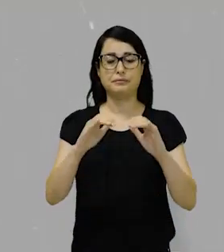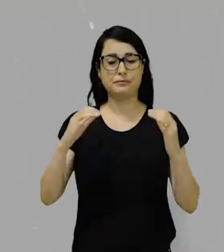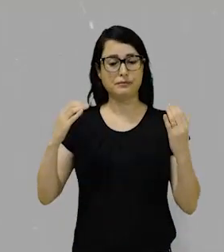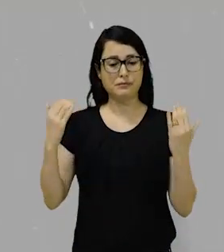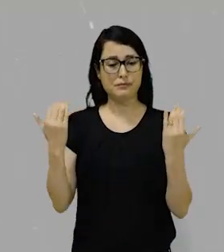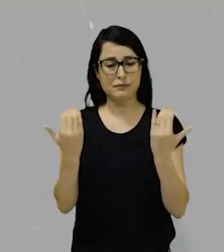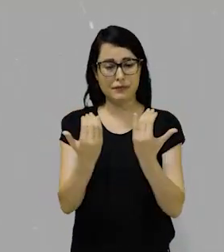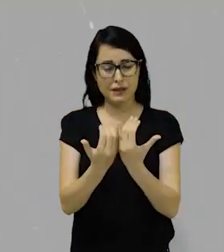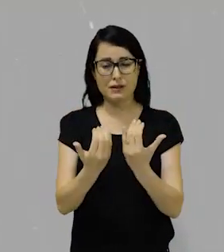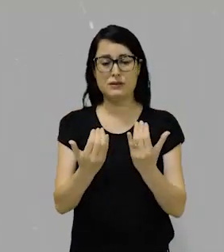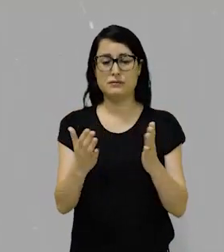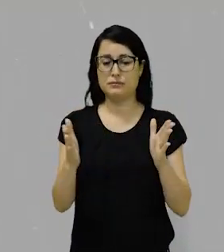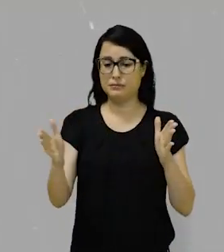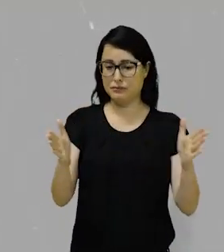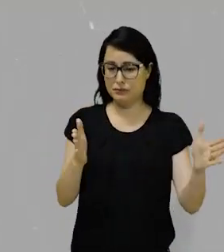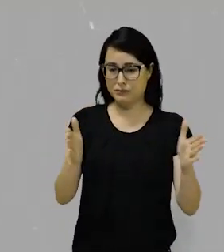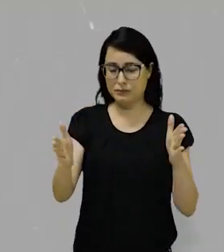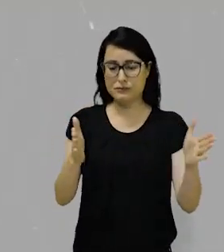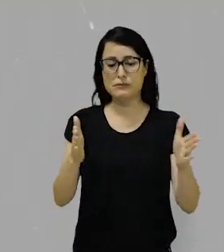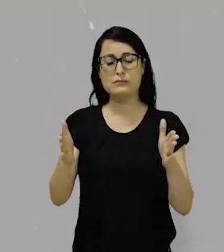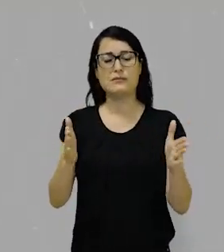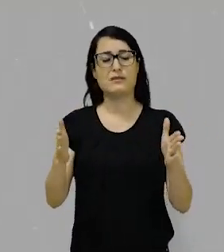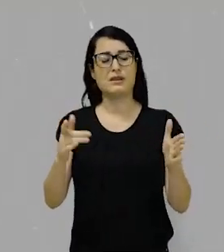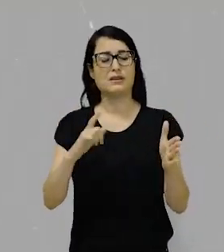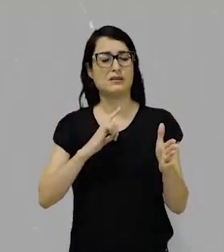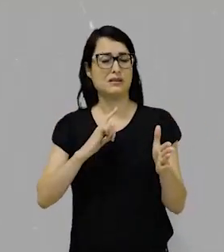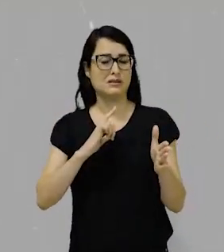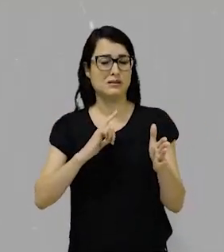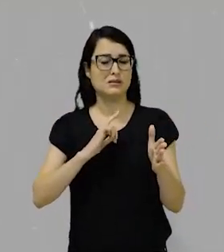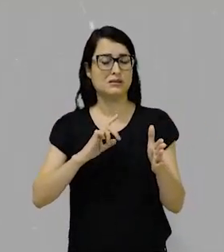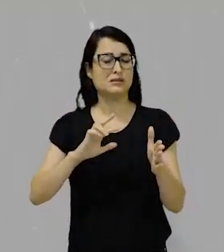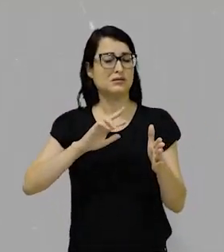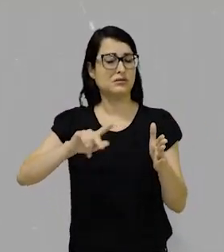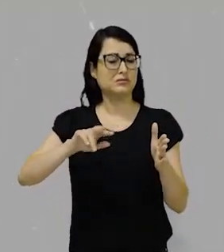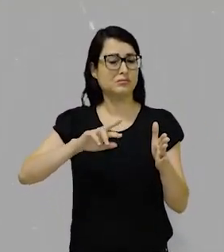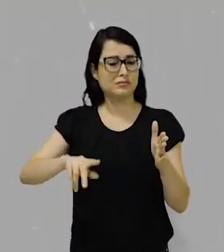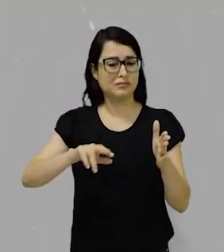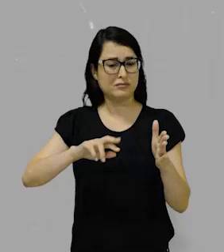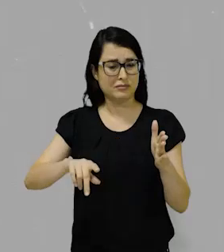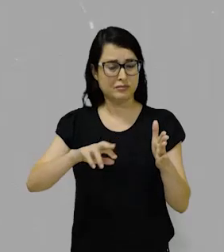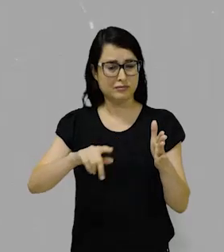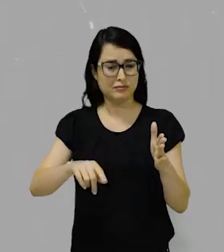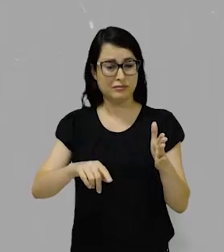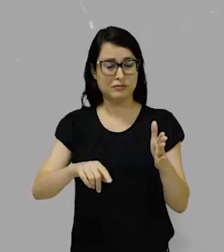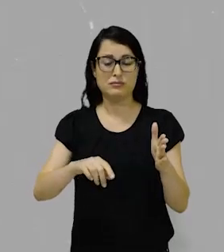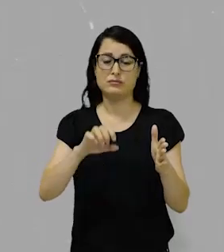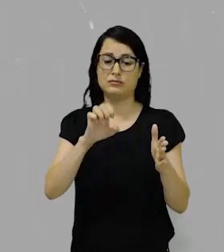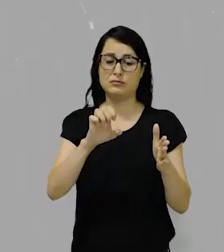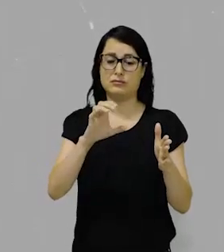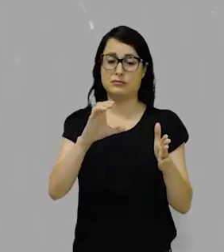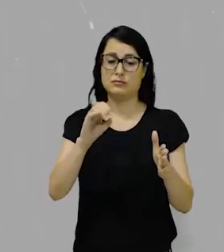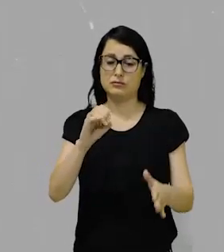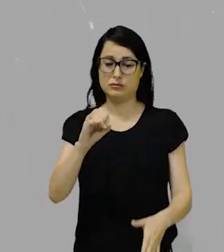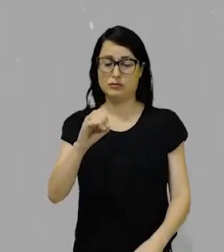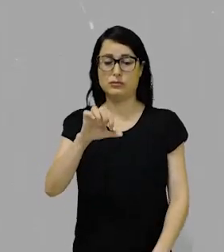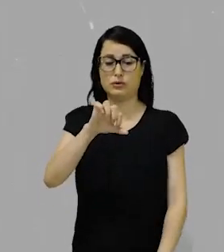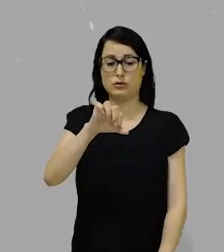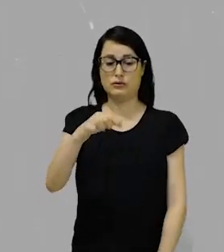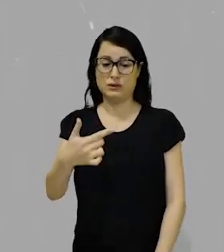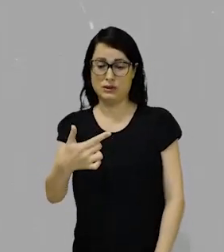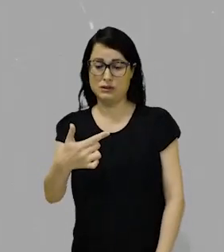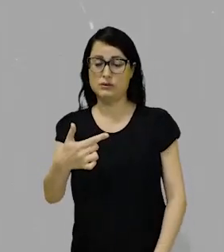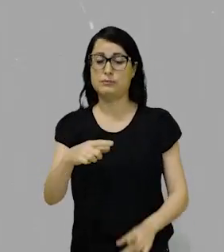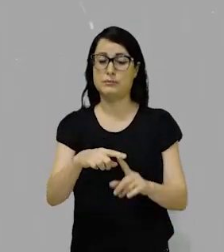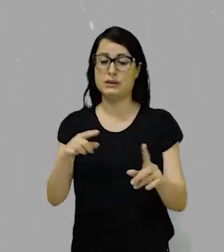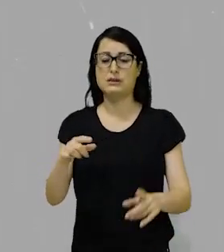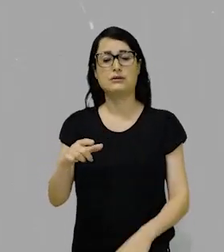desse período, elas tiveram uma abordagem um pouco diferente do que a EcoRio ela vai ter, né? A Eco 92. Mas elas